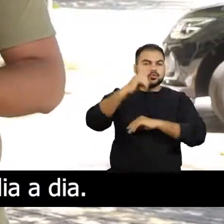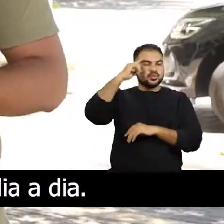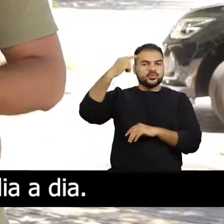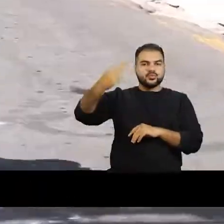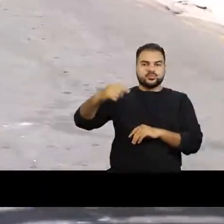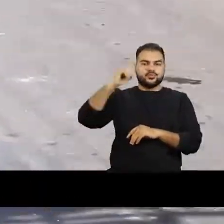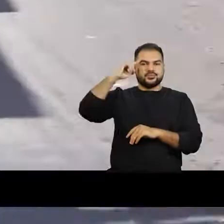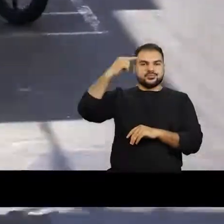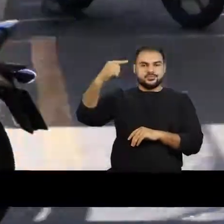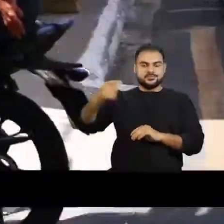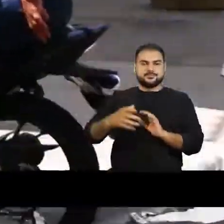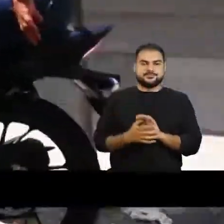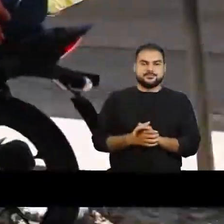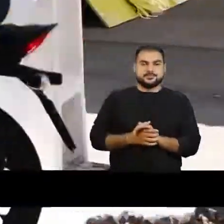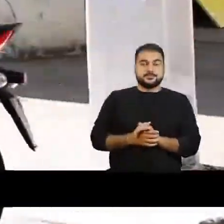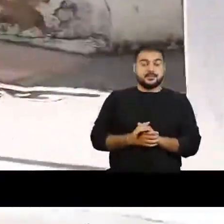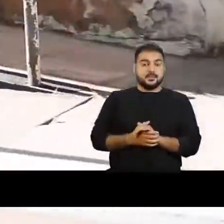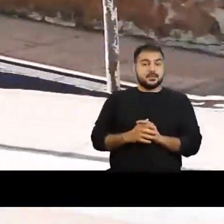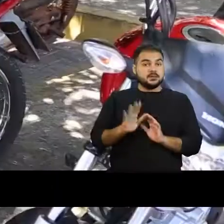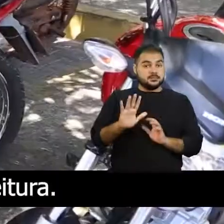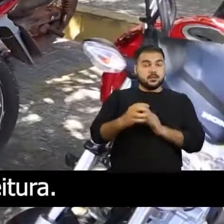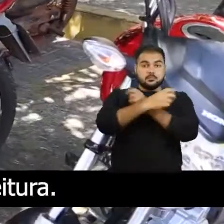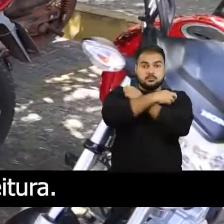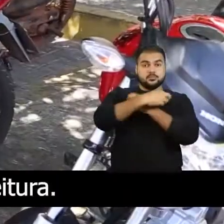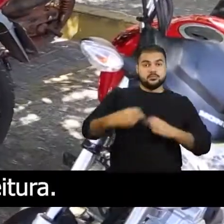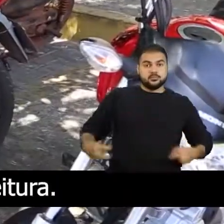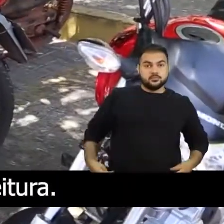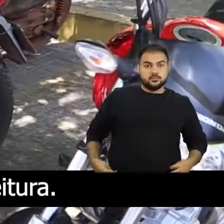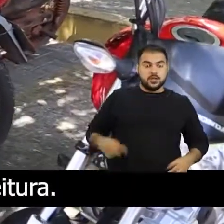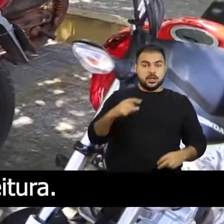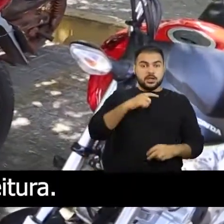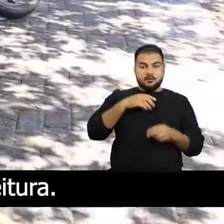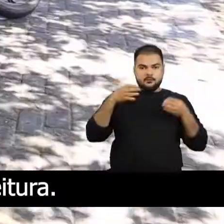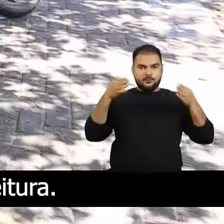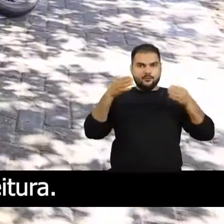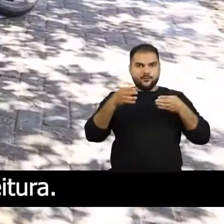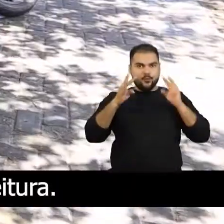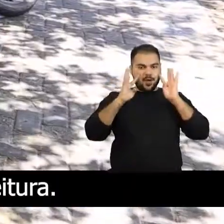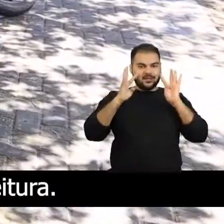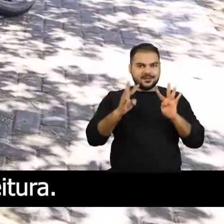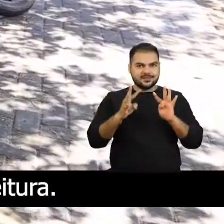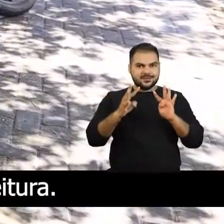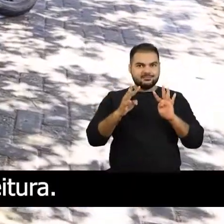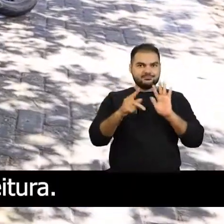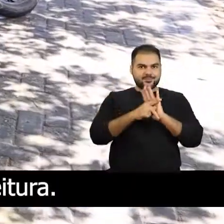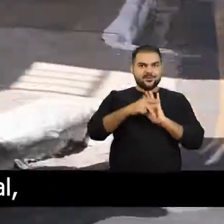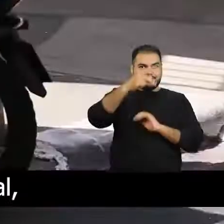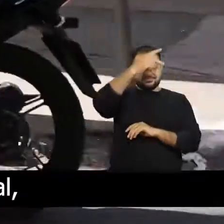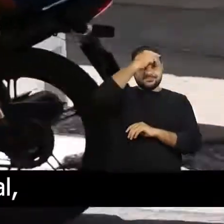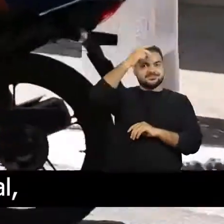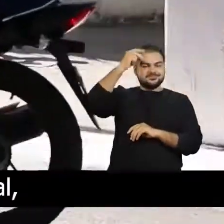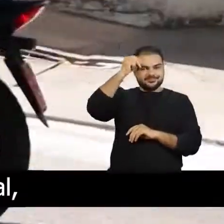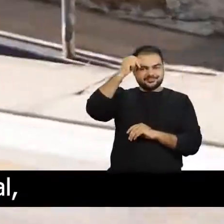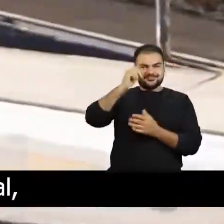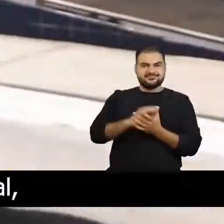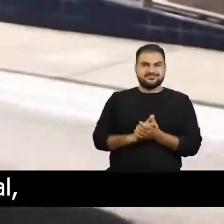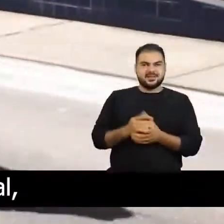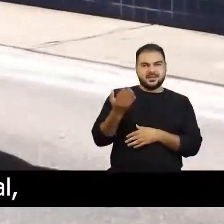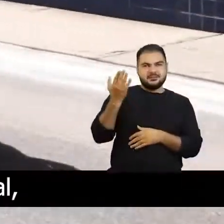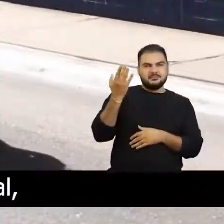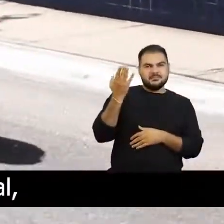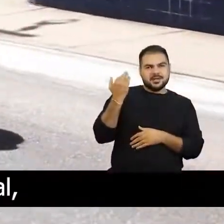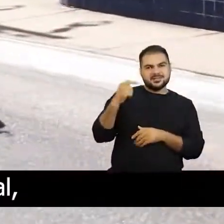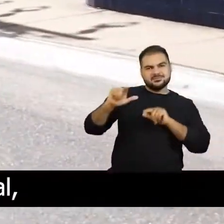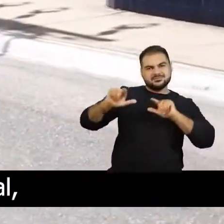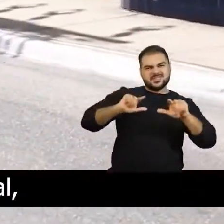dia a dia. Os mototaxistas, por exemplo, receberam atenção especial por parte da prefeitura. Depois de anos